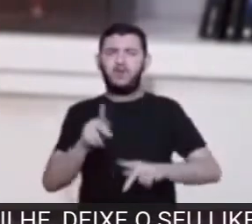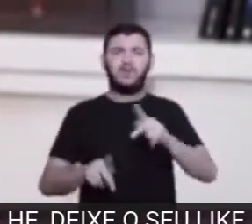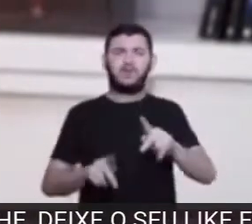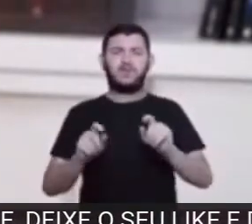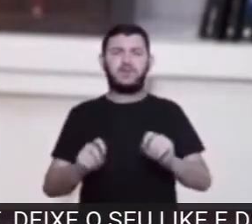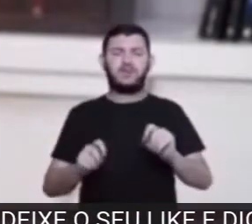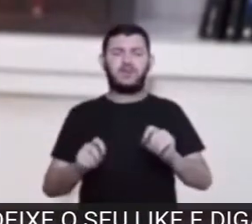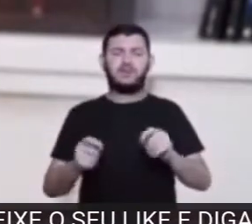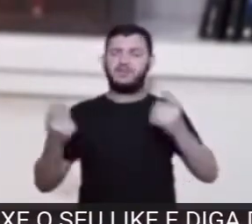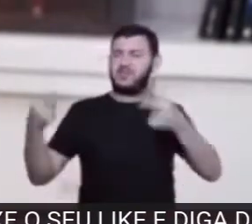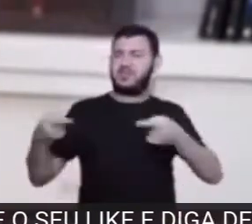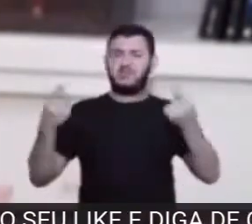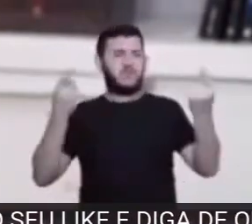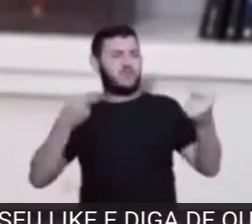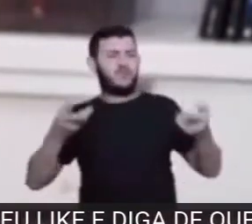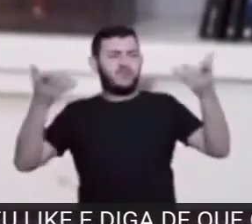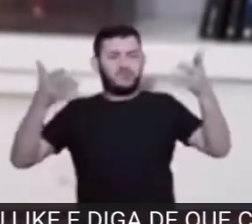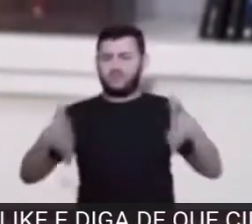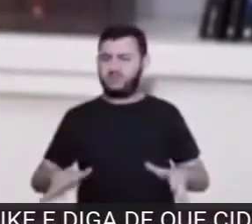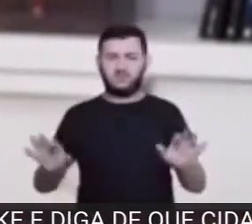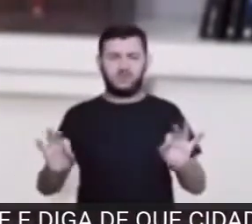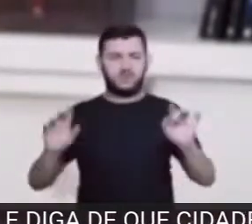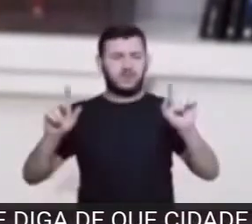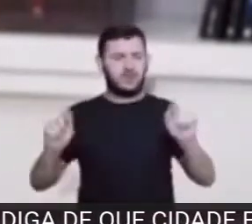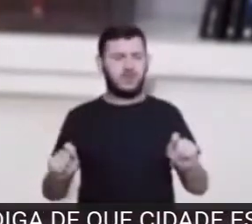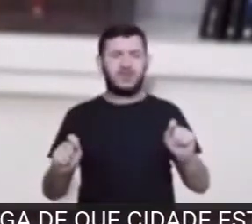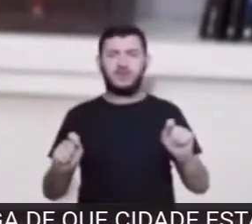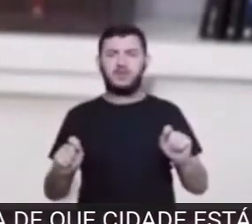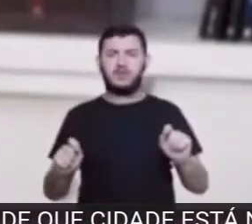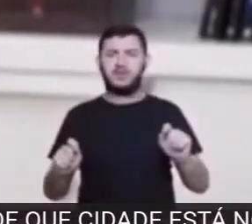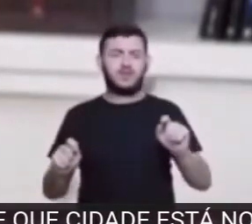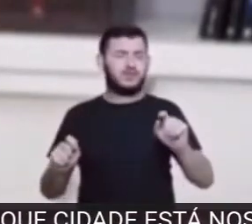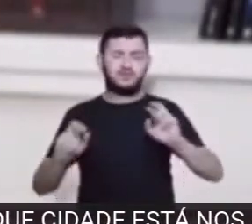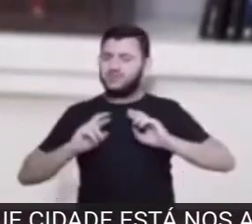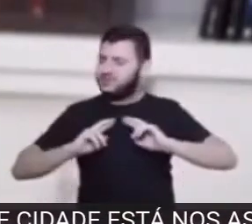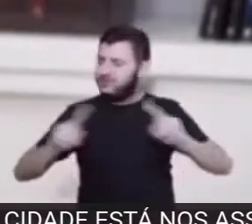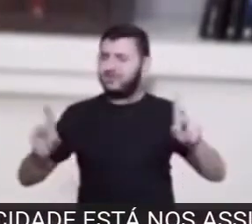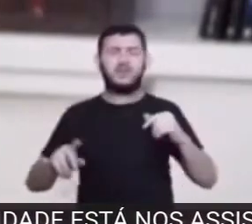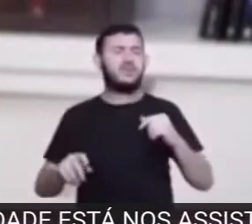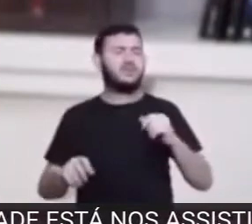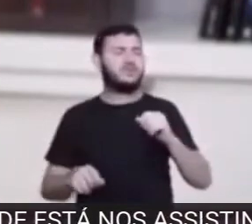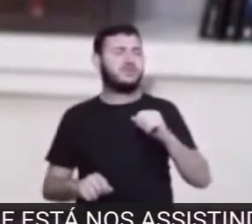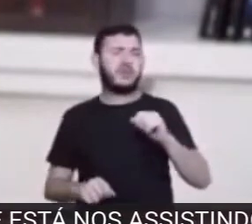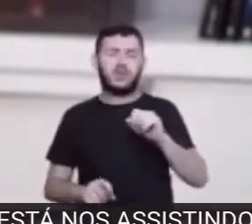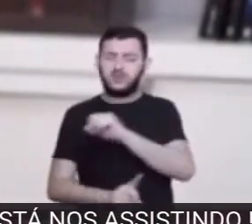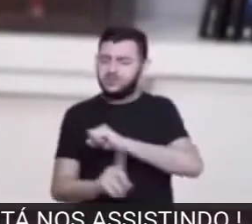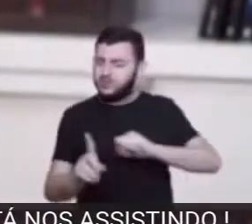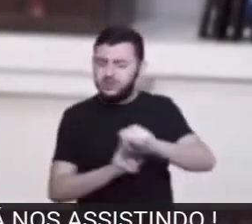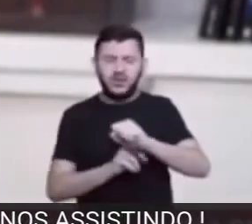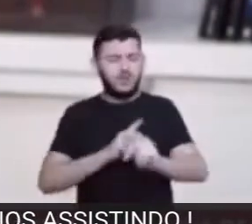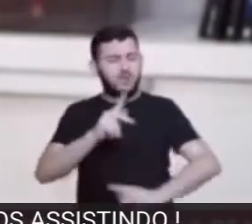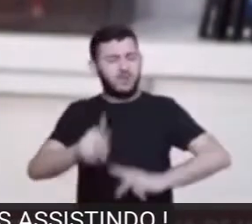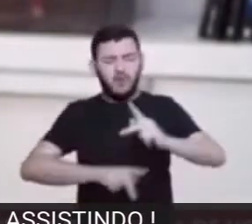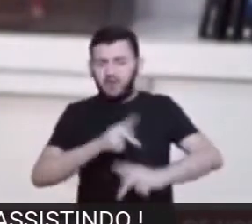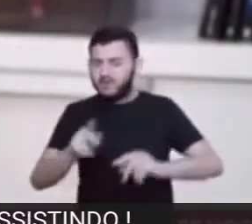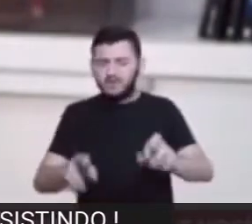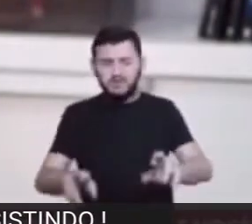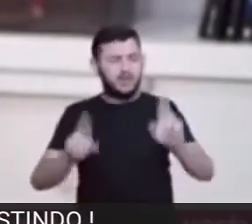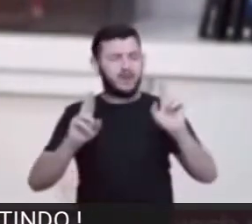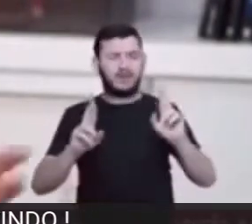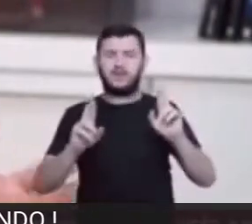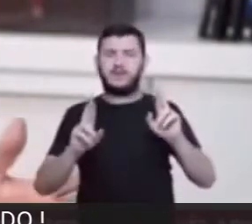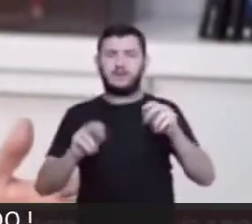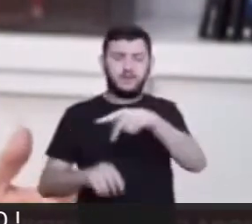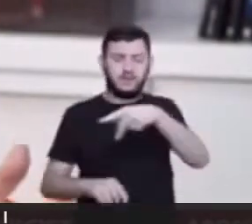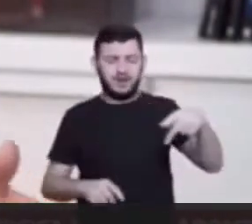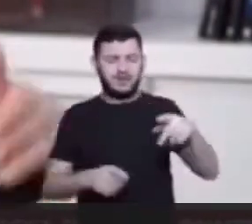filhos trabalhem, sabe? É outra coisa que a sociedade espera de um presidente. Ele é tudo ao contrário. Agora,